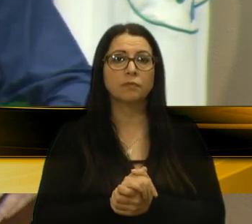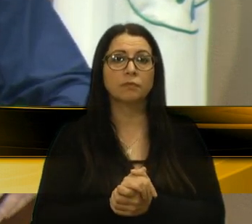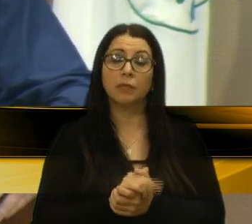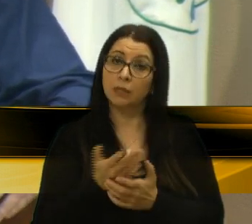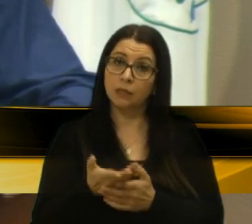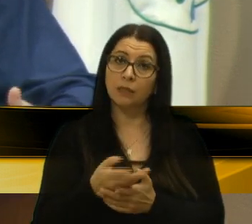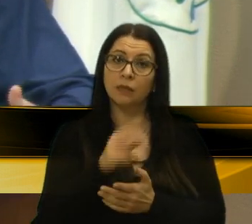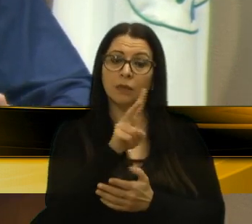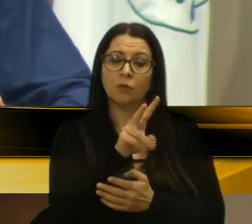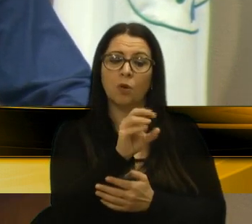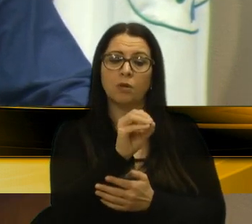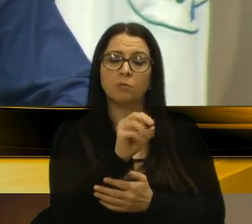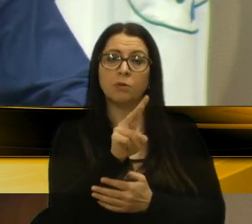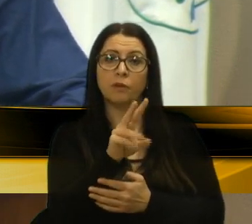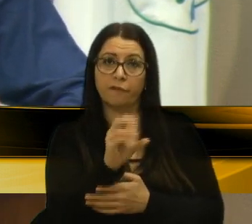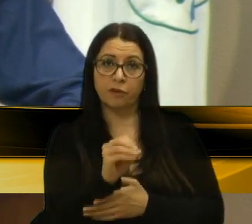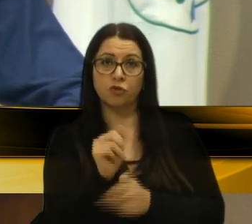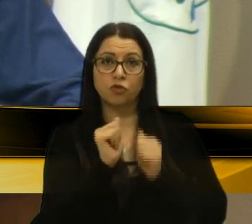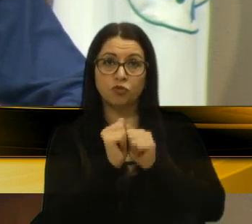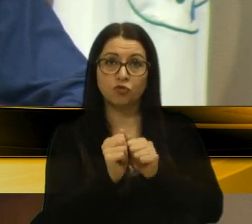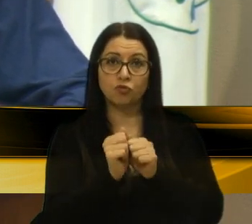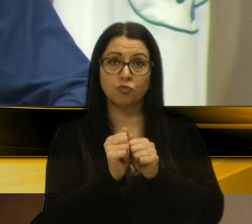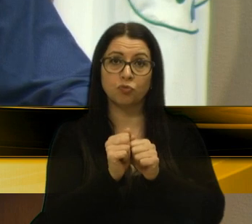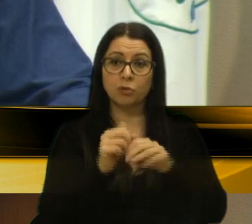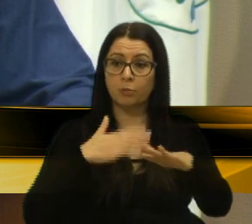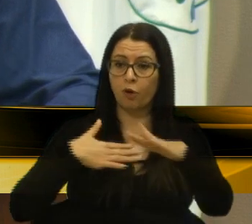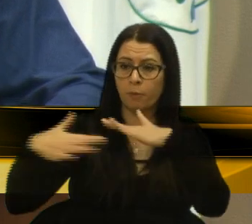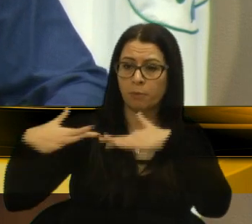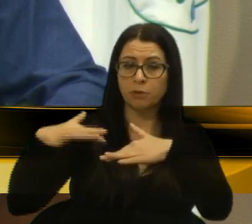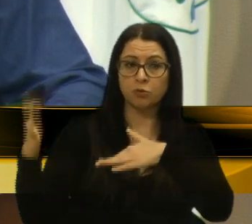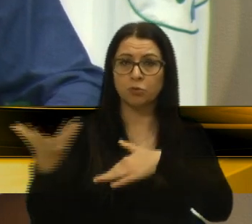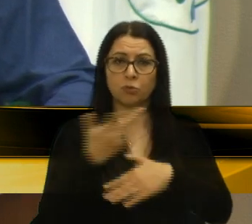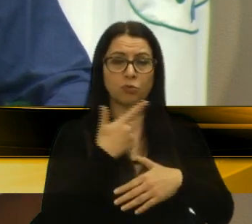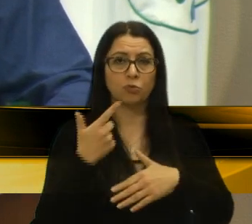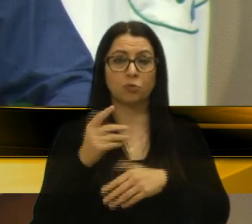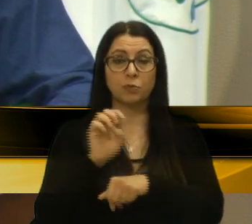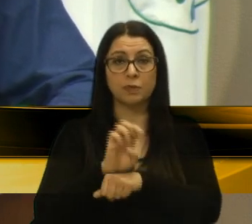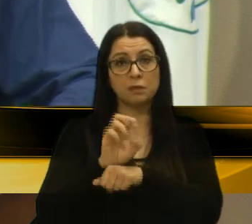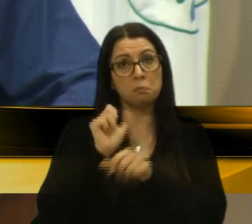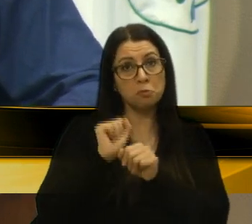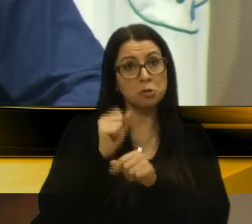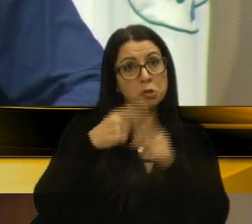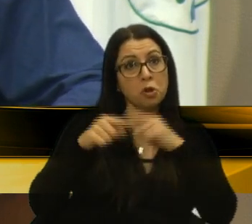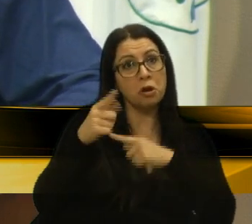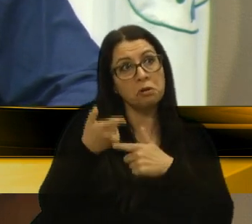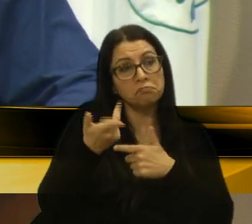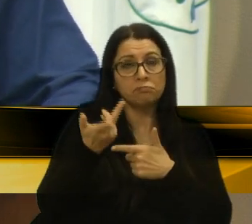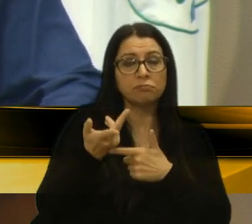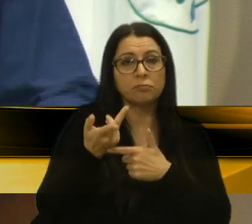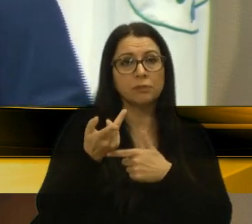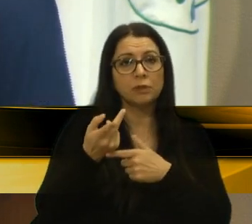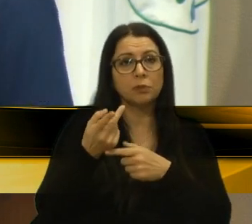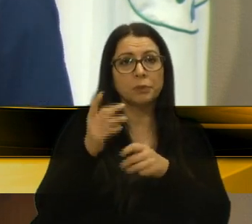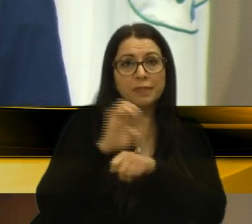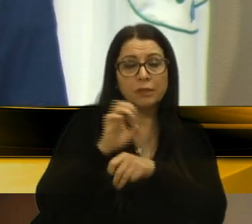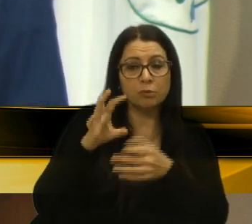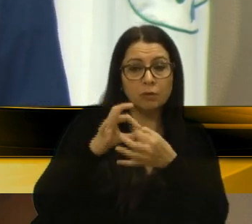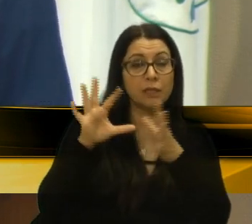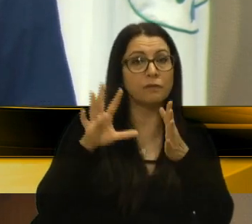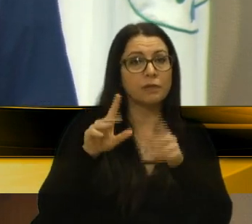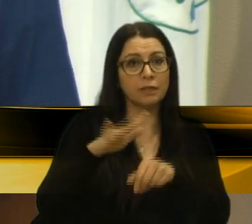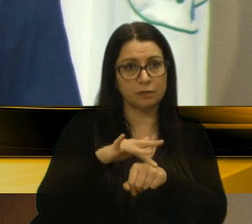Então, em 2020, através dessas grandes mobilizações, o estado poderia se tornar um estado livre do